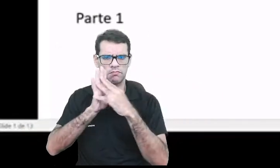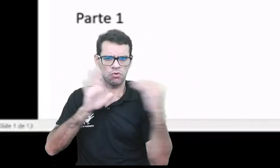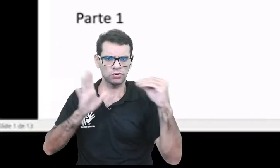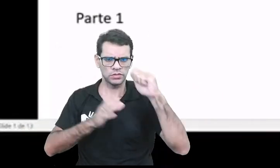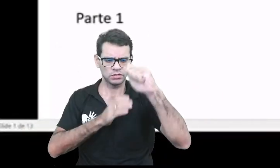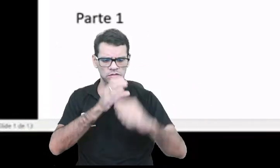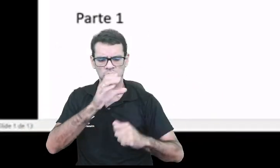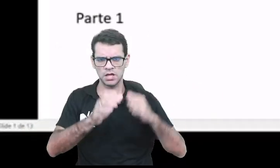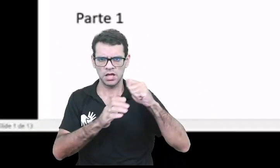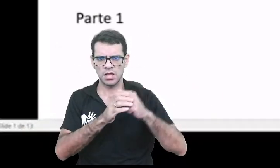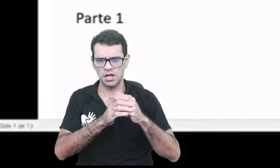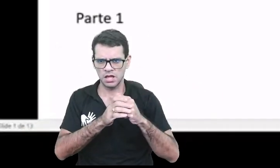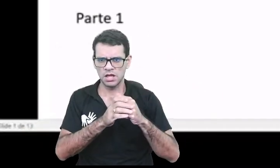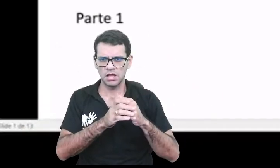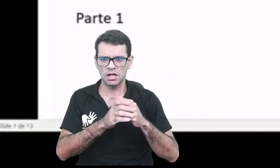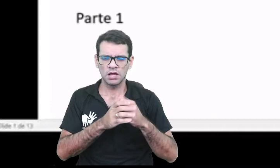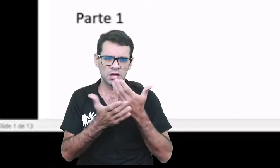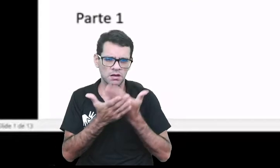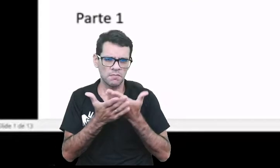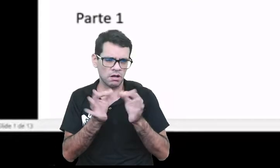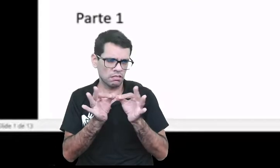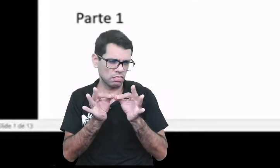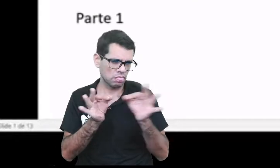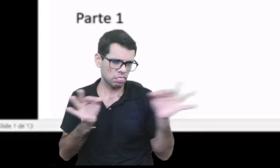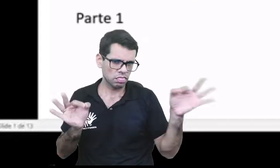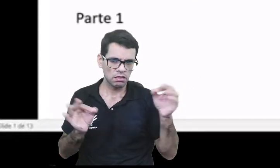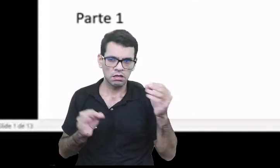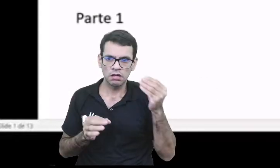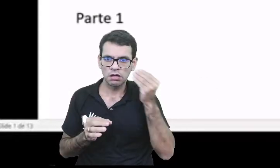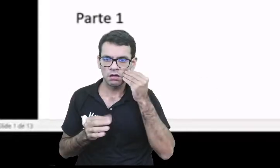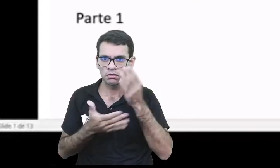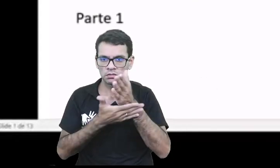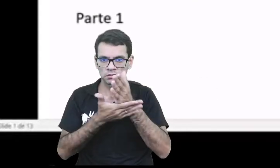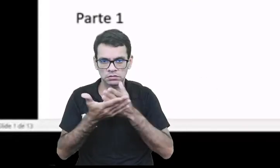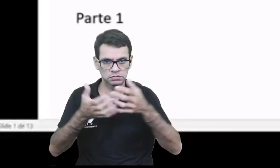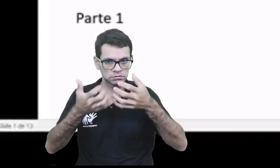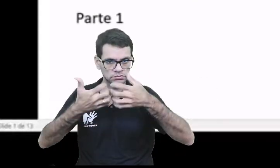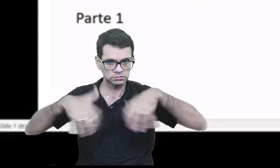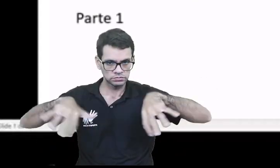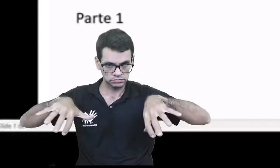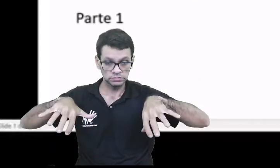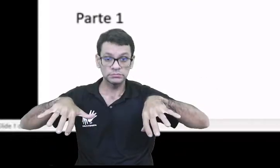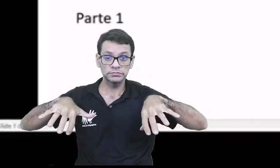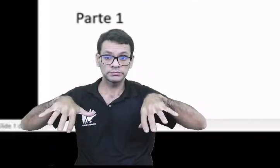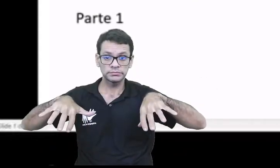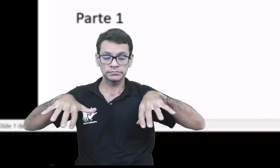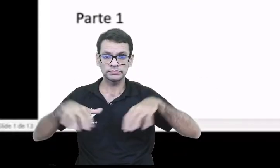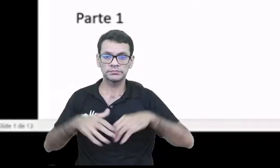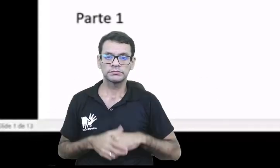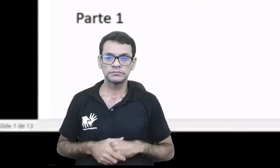atômicos. Essa aula é um pouco mais extensa, tentei dividir ela em duas partes.